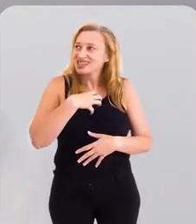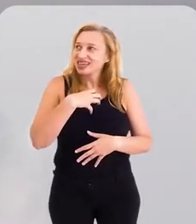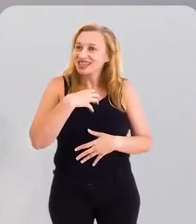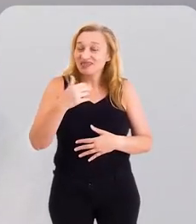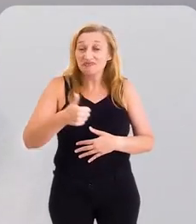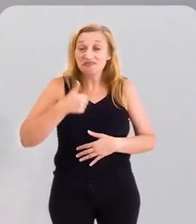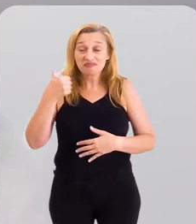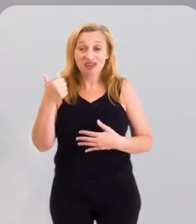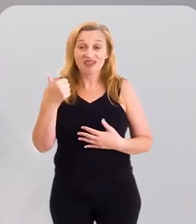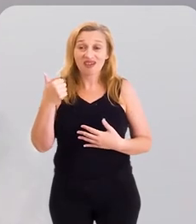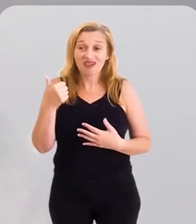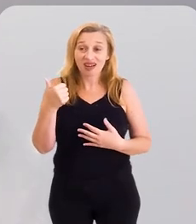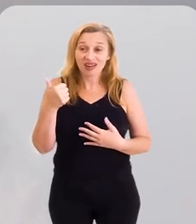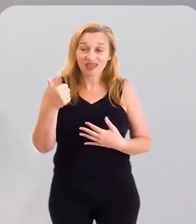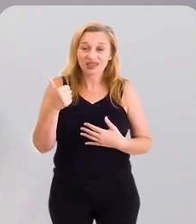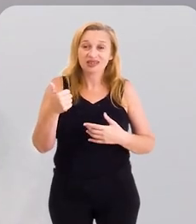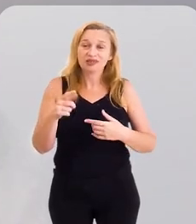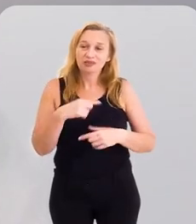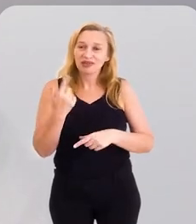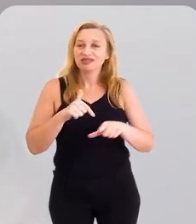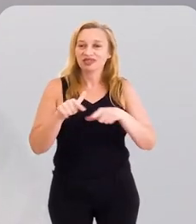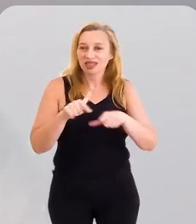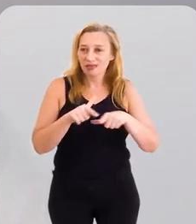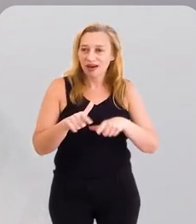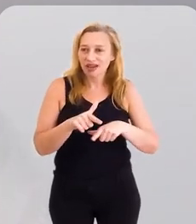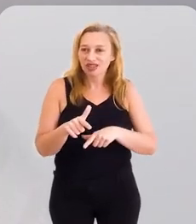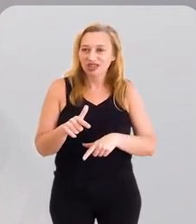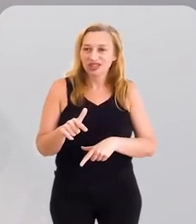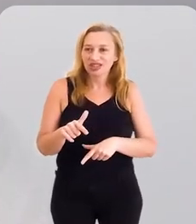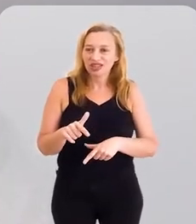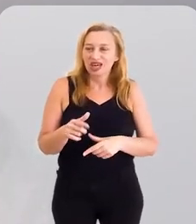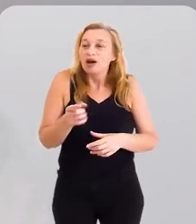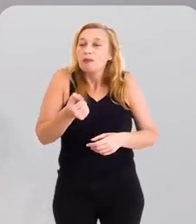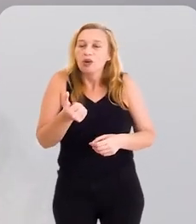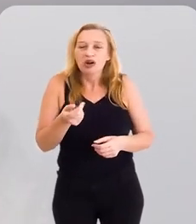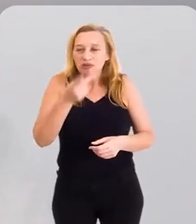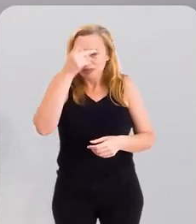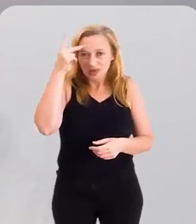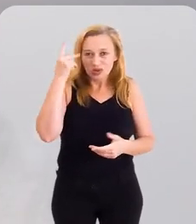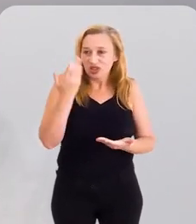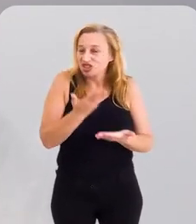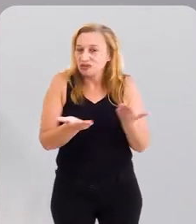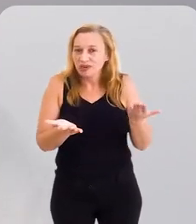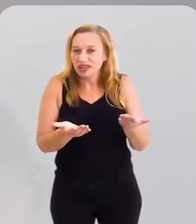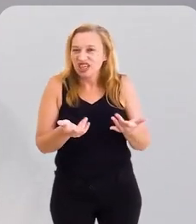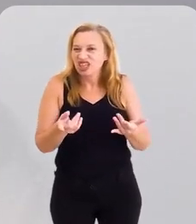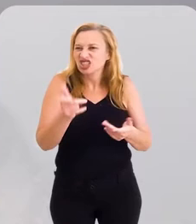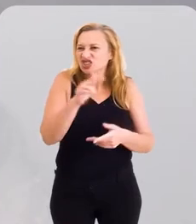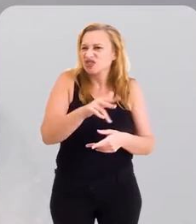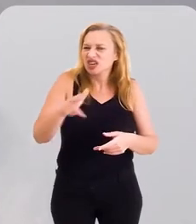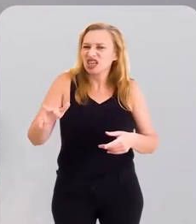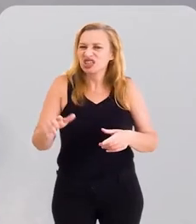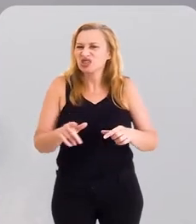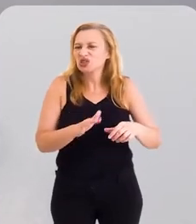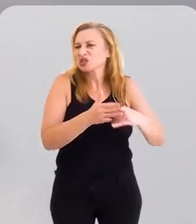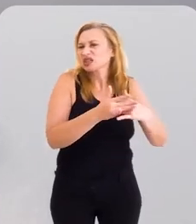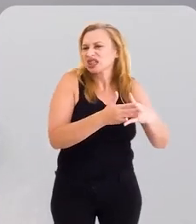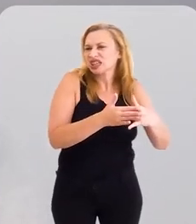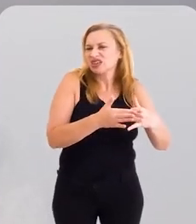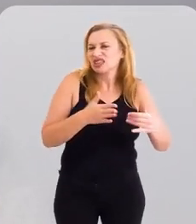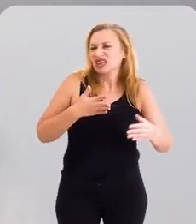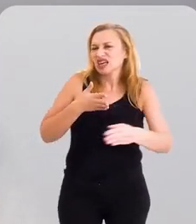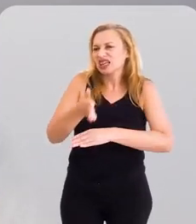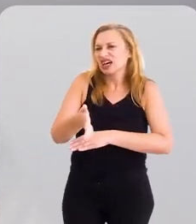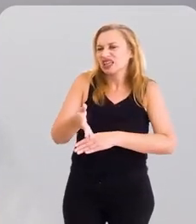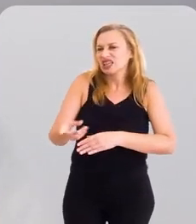torna um acompanhante muito assíduo do nosso trabalho. A gente perde muito pouca gente, então é diferente dos outros canais, não tem um fluxo